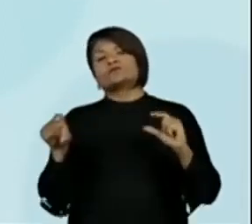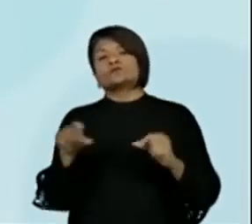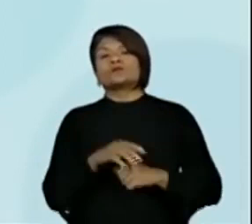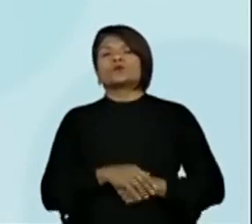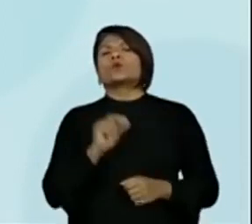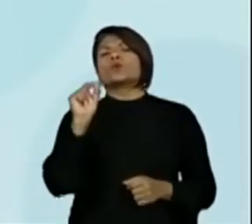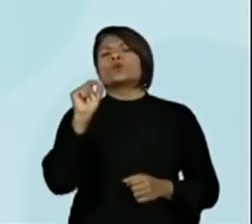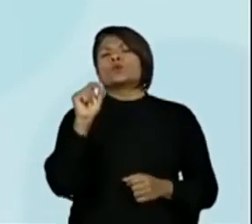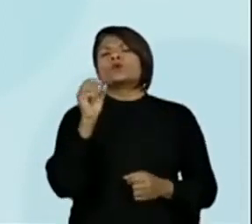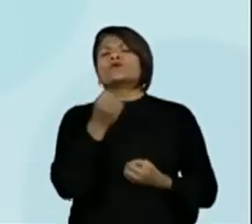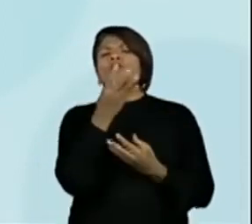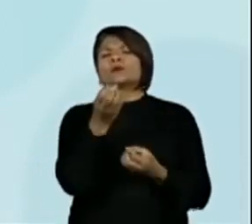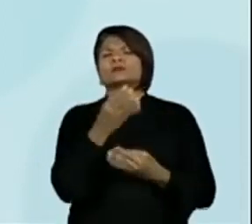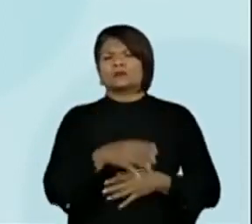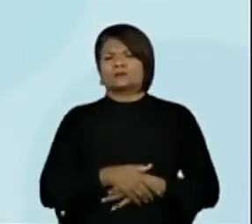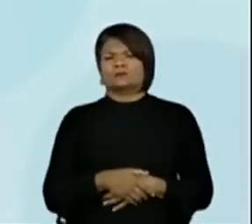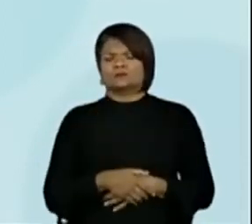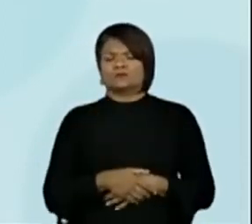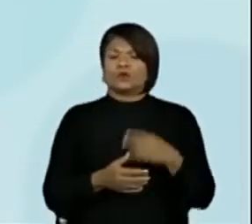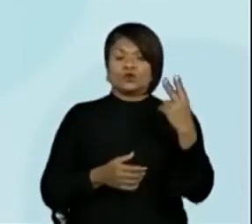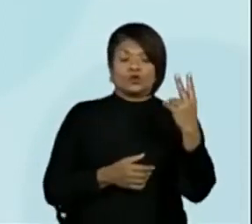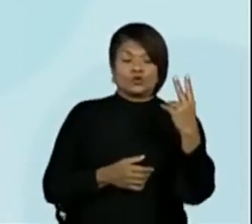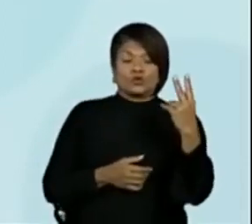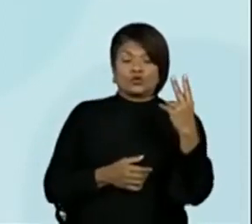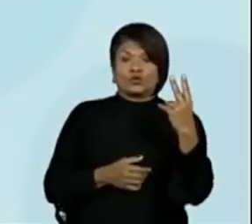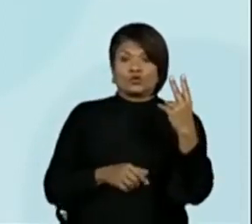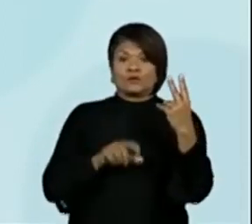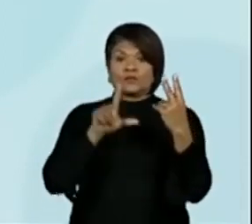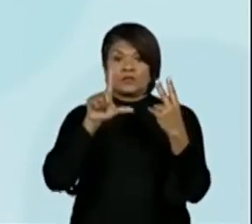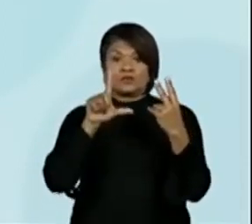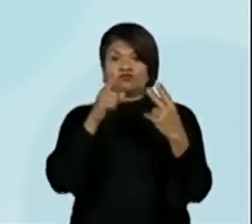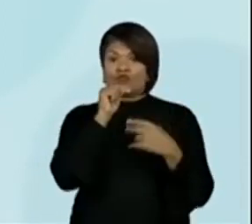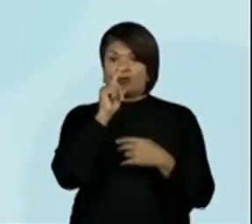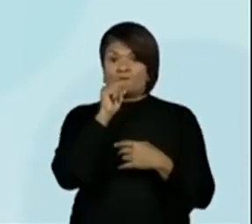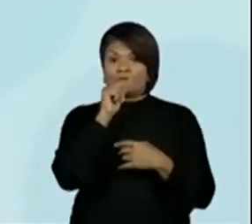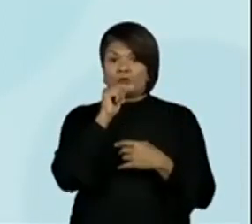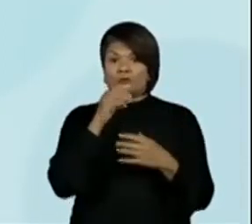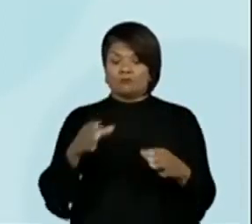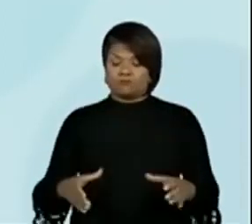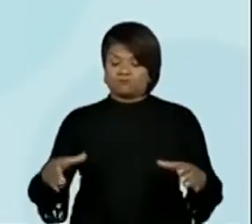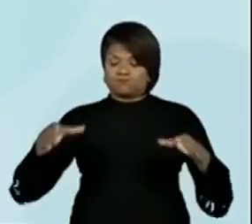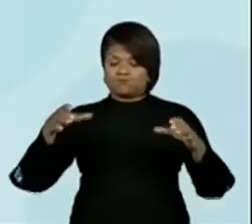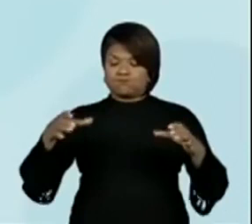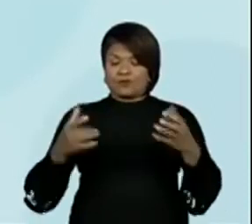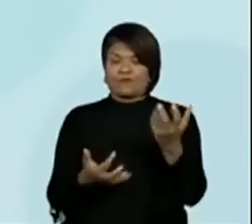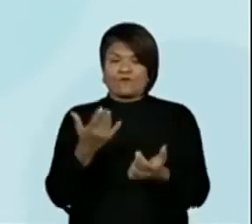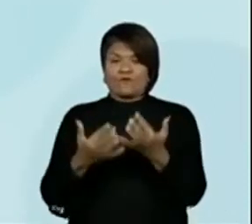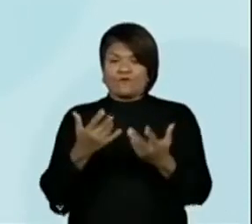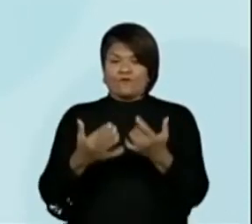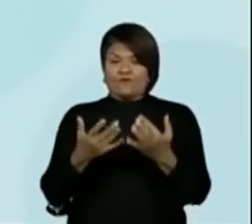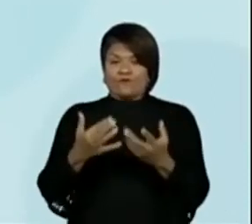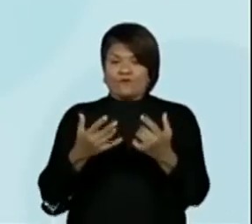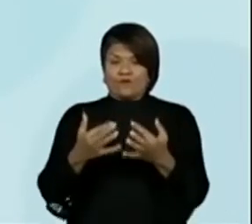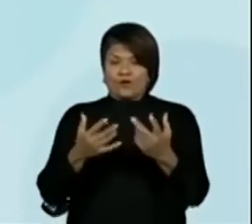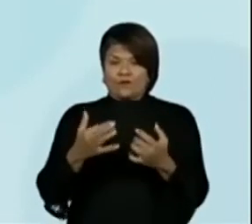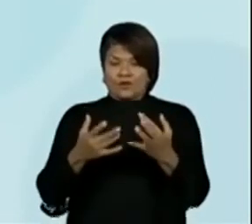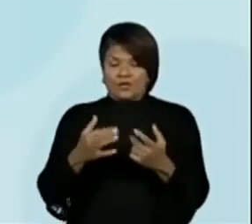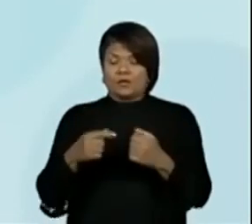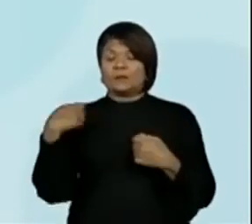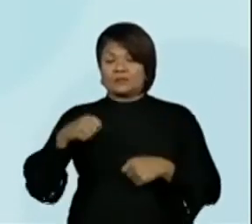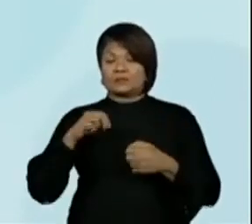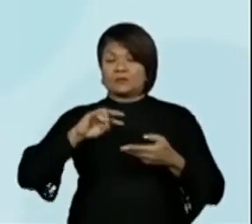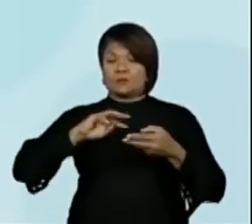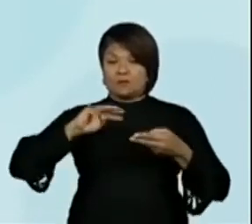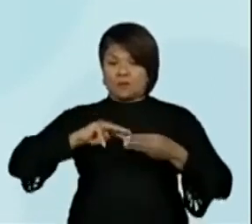grande, coloque 2 litros de água, deixa ferver, acrescente 1 colher de azeite e deixe o macarrão. Aqui está falando do macarrão, então vamos lá.